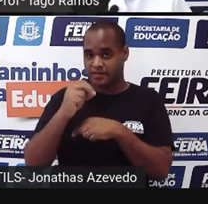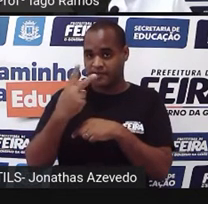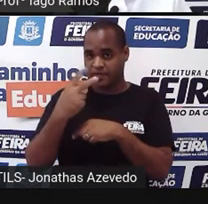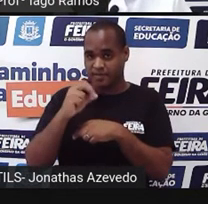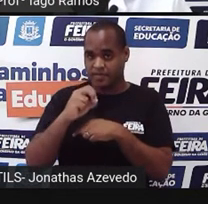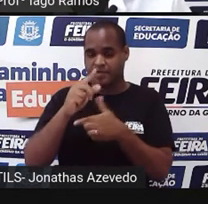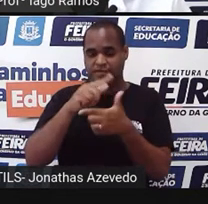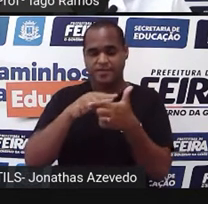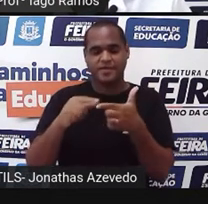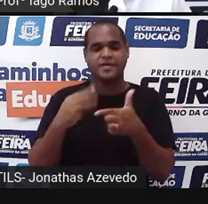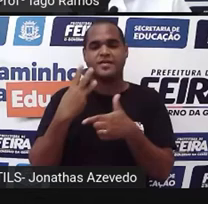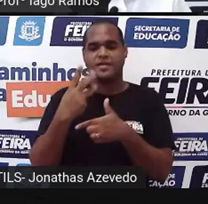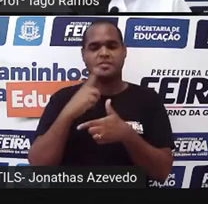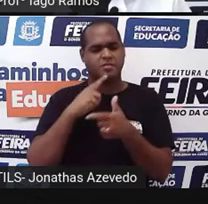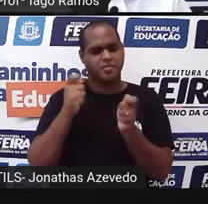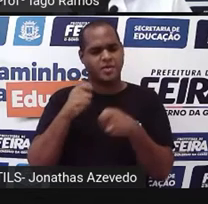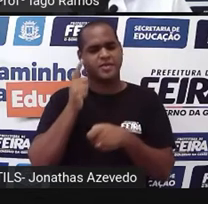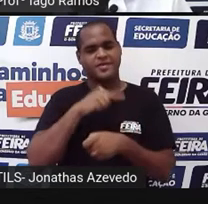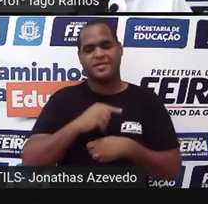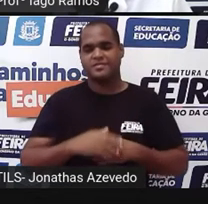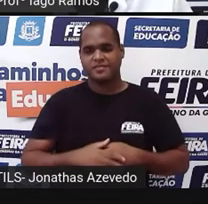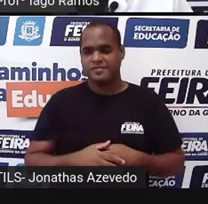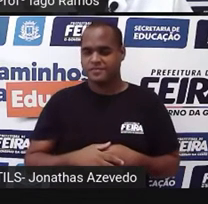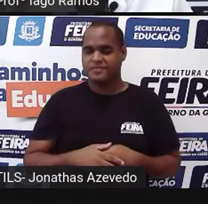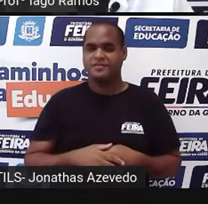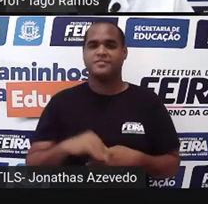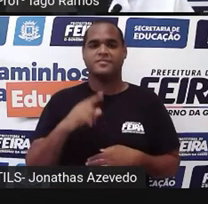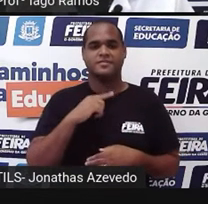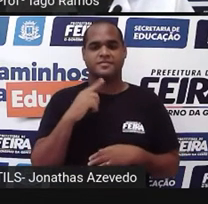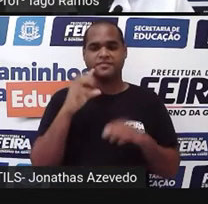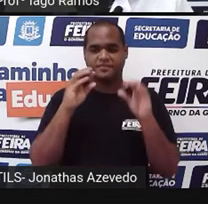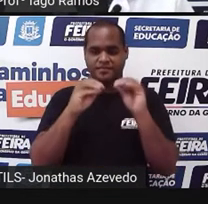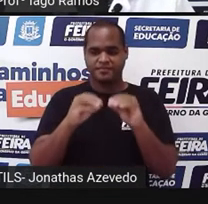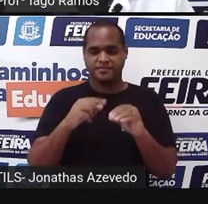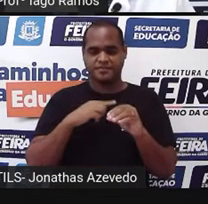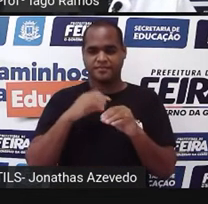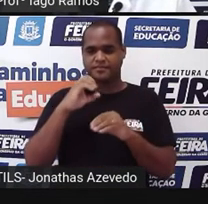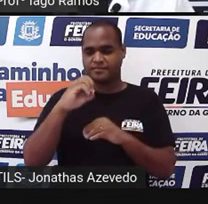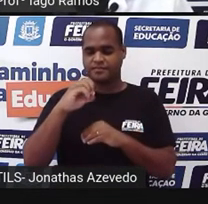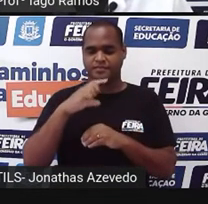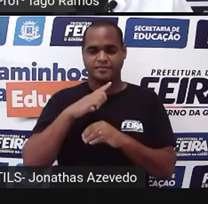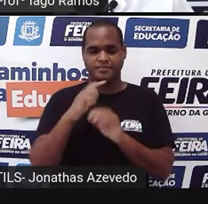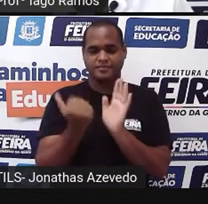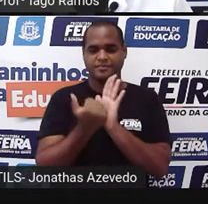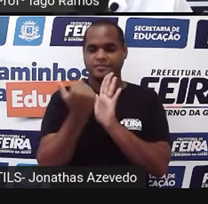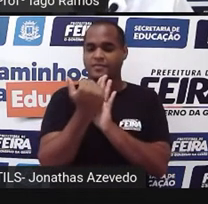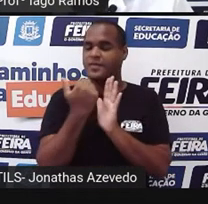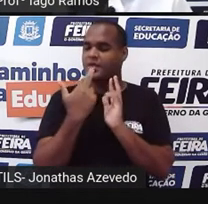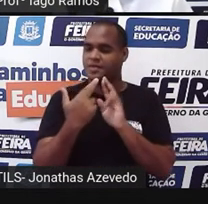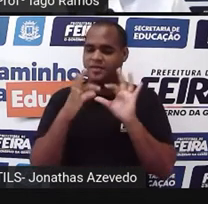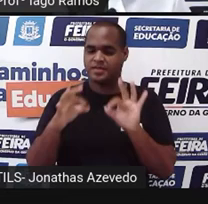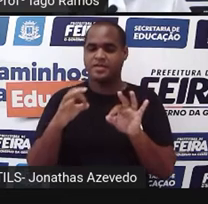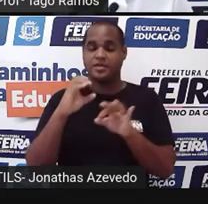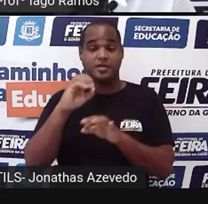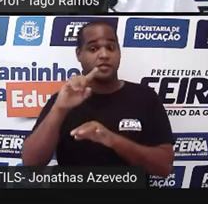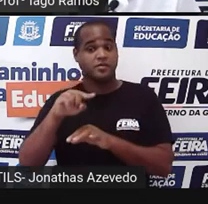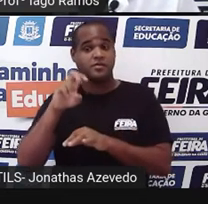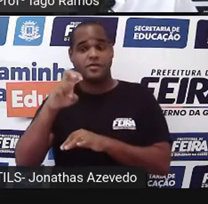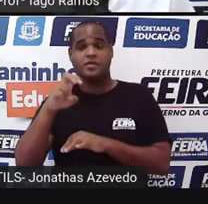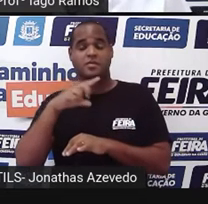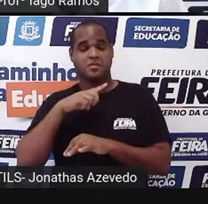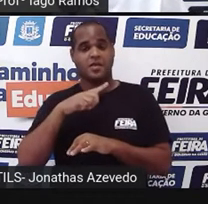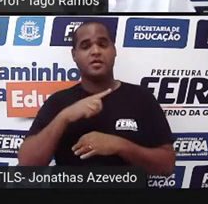para virar um 20 para dar para dividir por três só que quando a gente coloca aquele zero ali um resultado aparece 10 uma